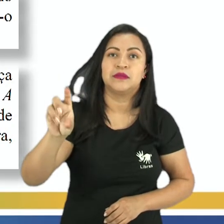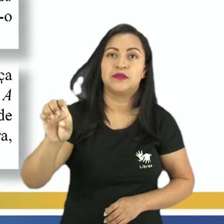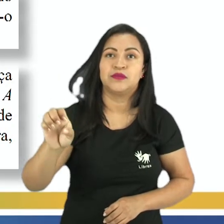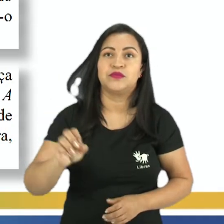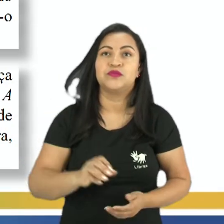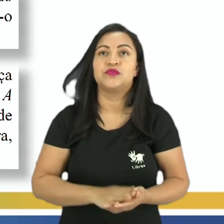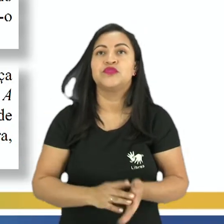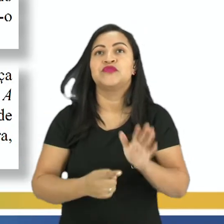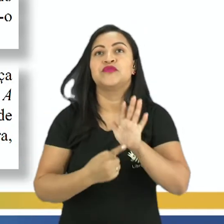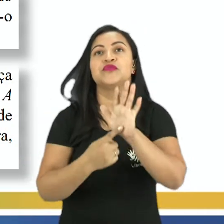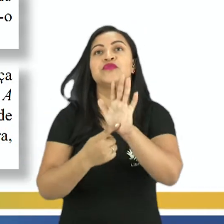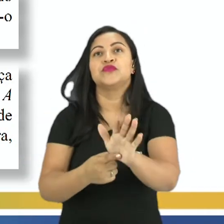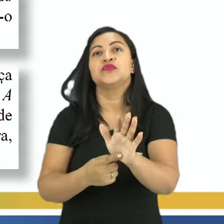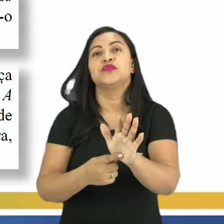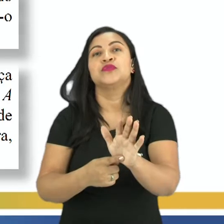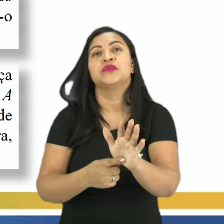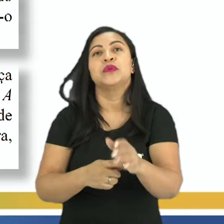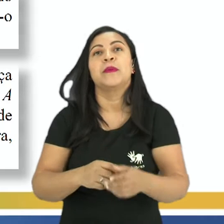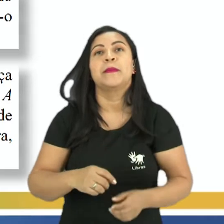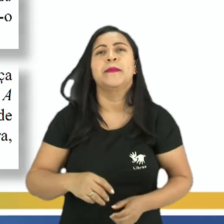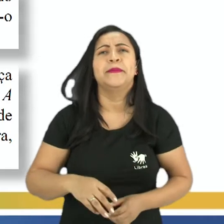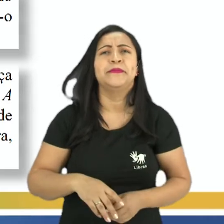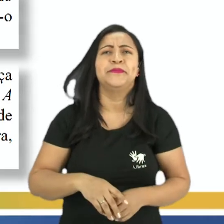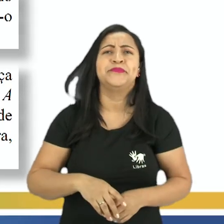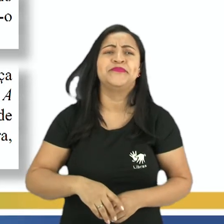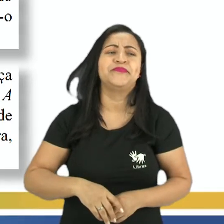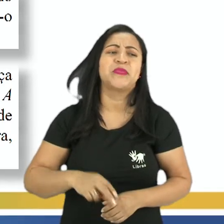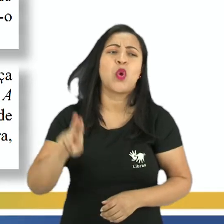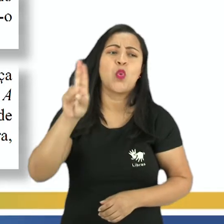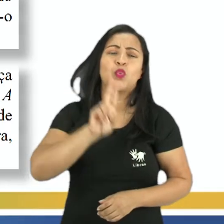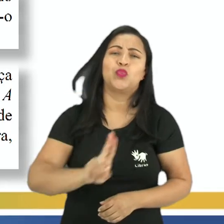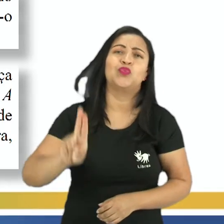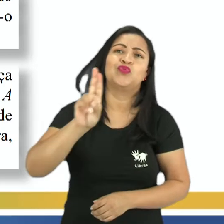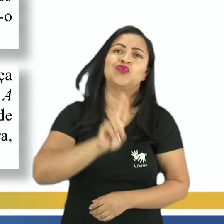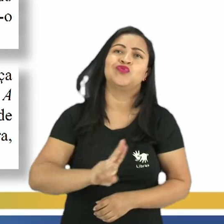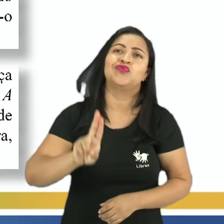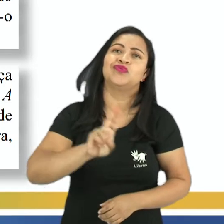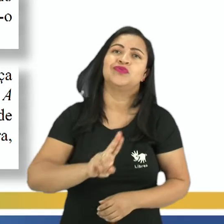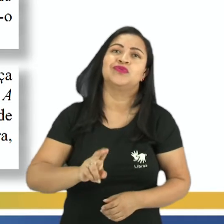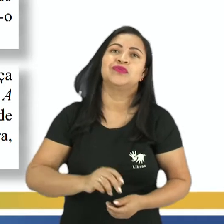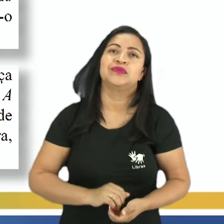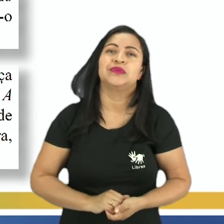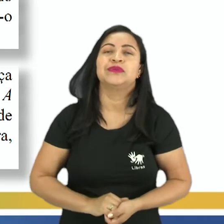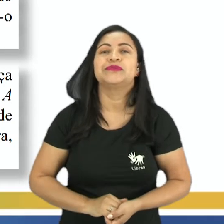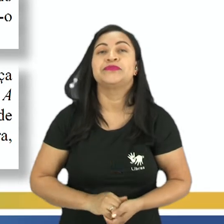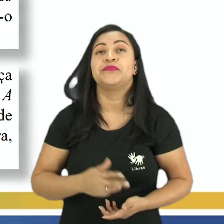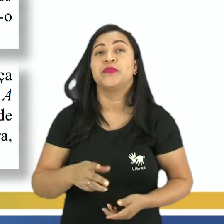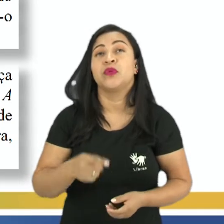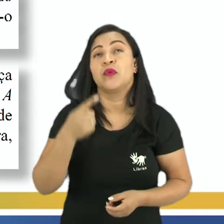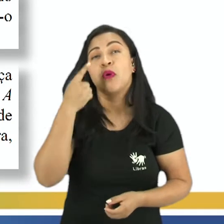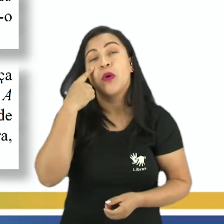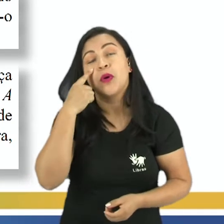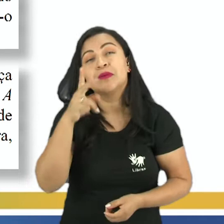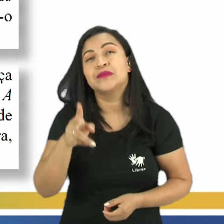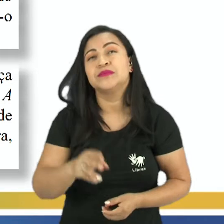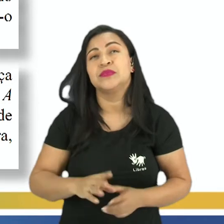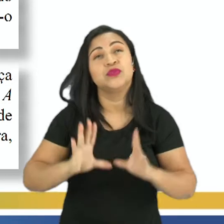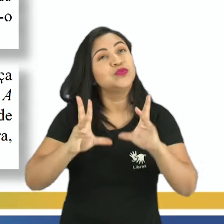Universidade Federal de Juiz de Fora no ano de 2006. Observe para vocês verem que tudo ali